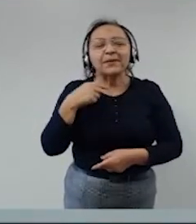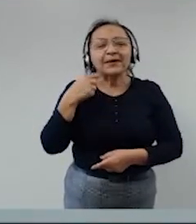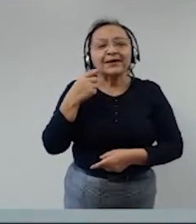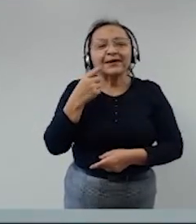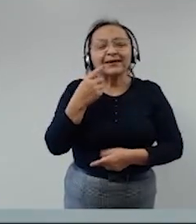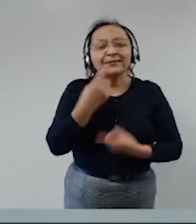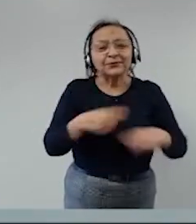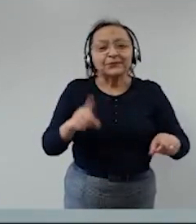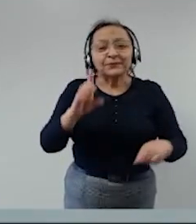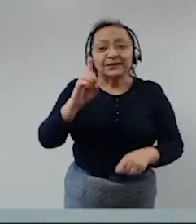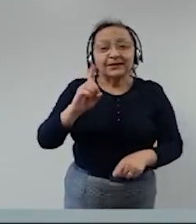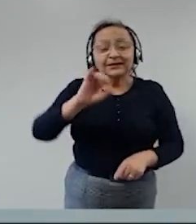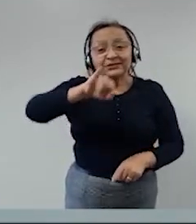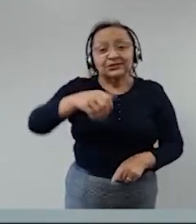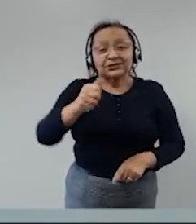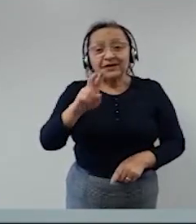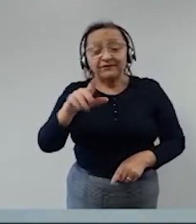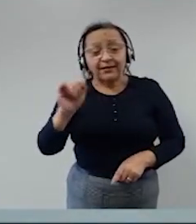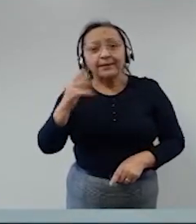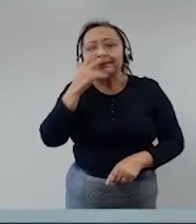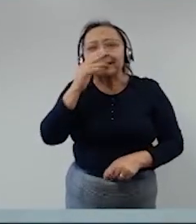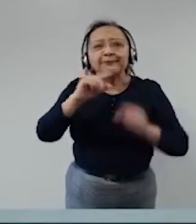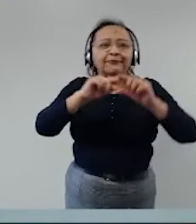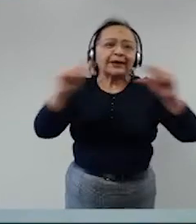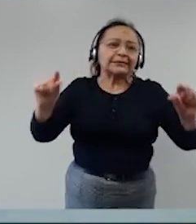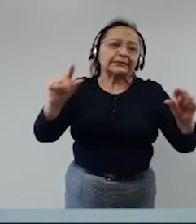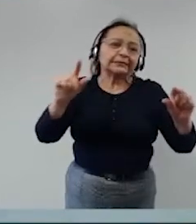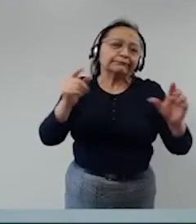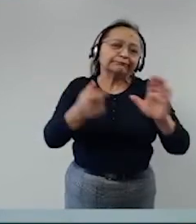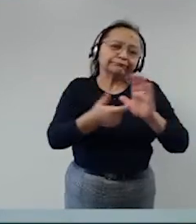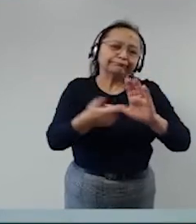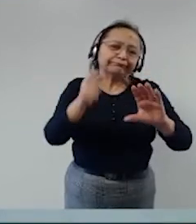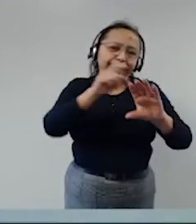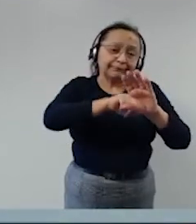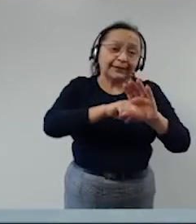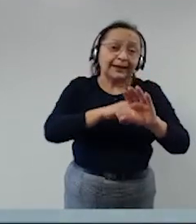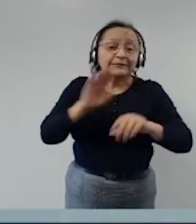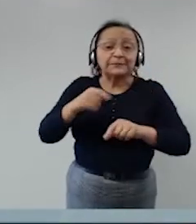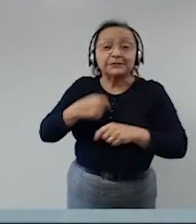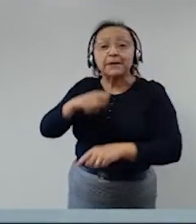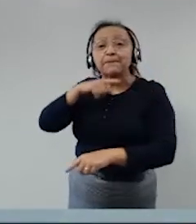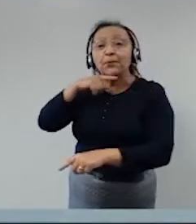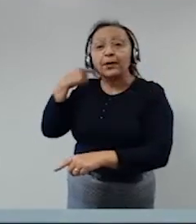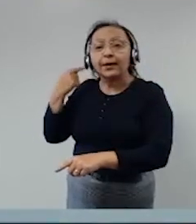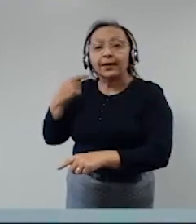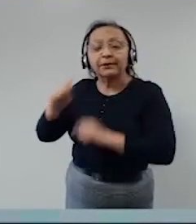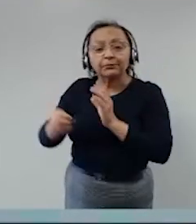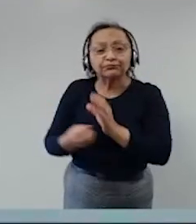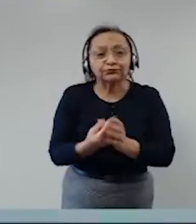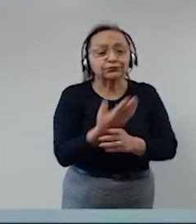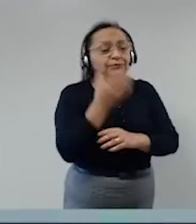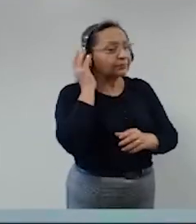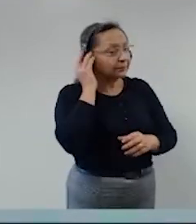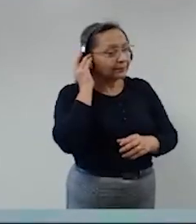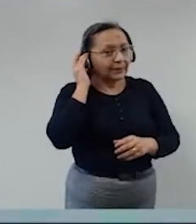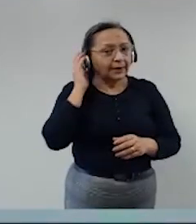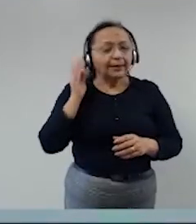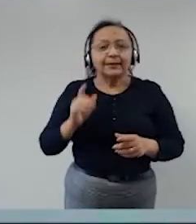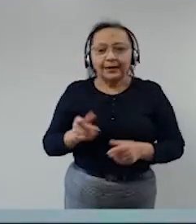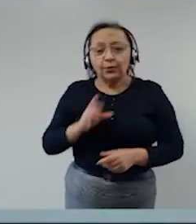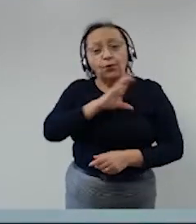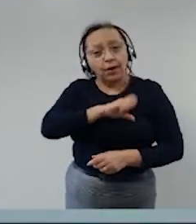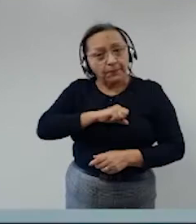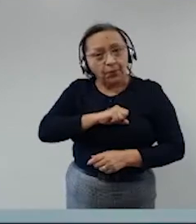Às vezes tem que morrer para germinar. Não é? Grão. Quando ele diz o amor da gente é como um grão. Tem que morrer para